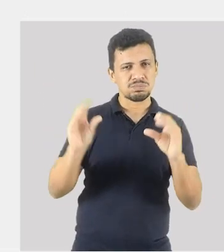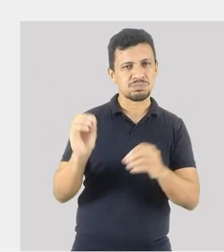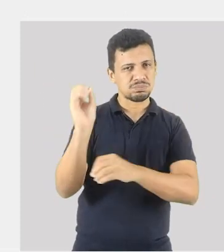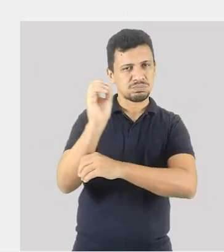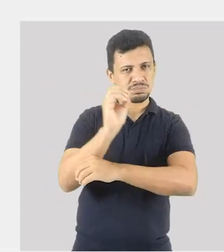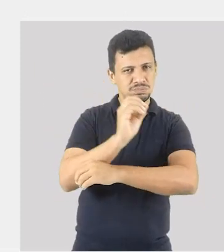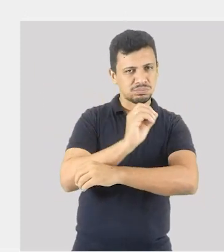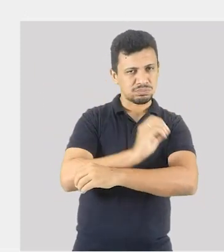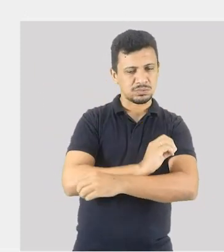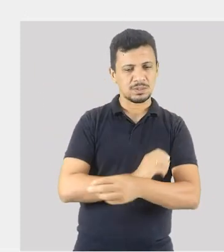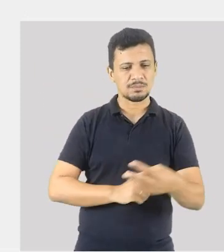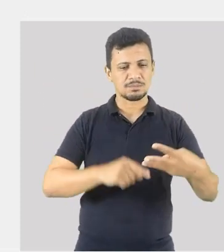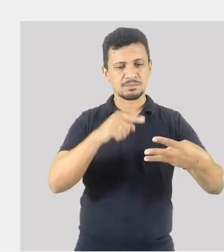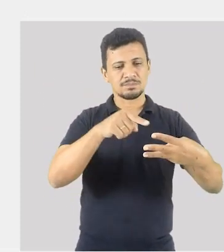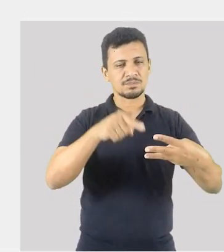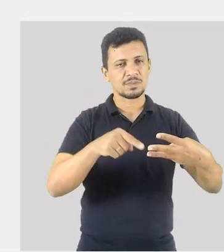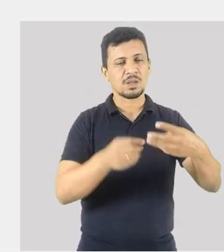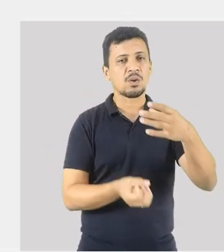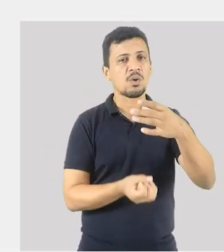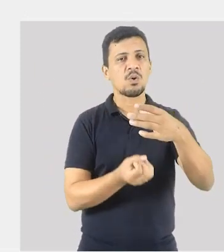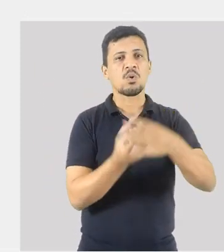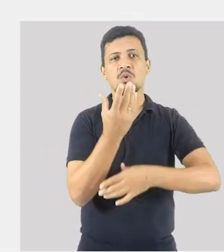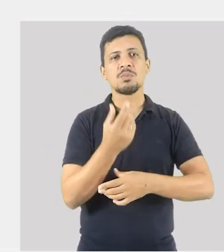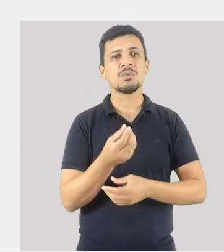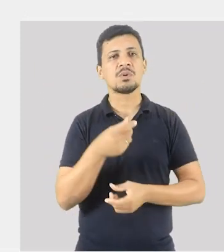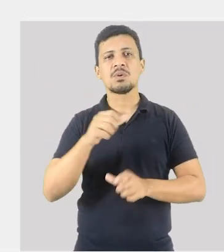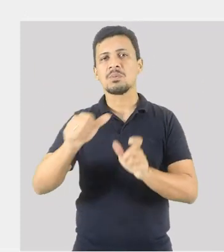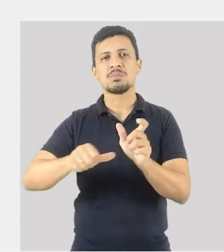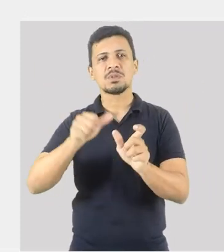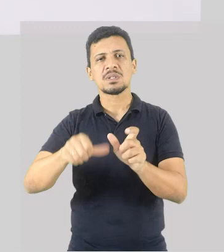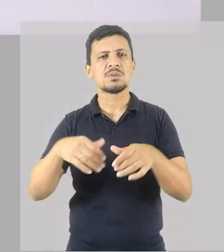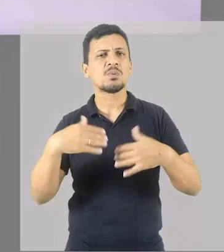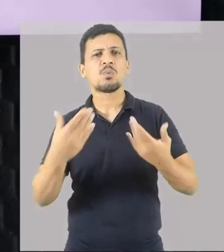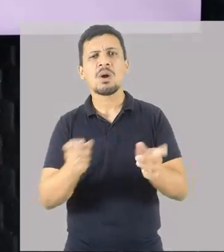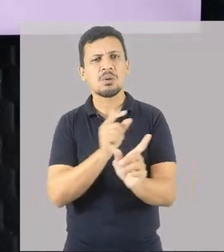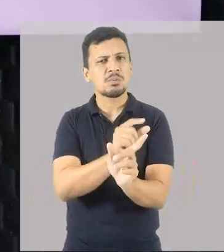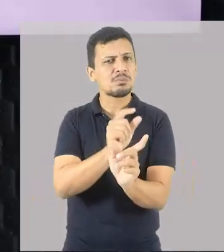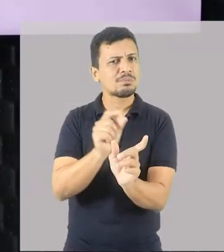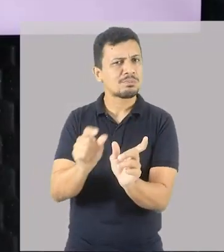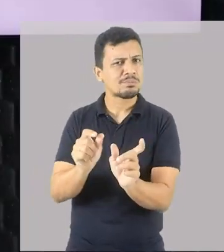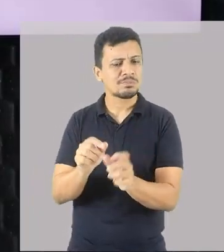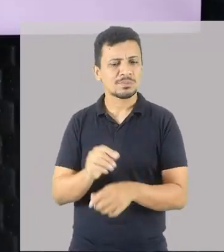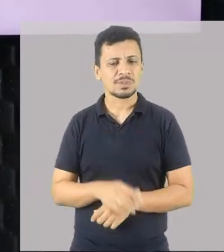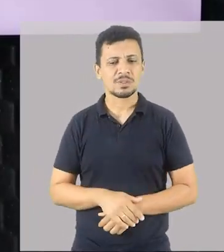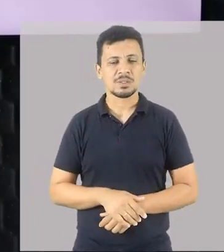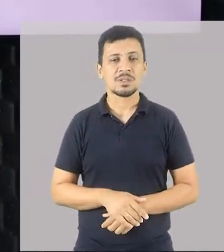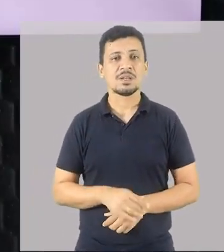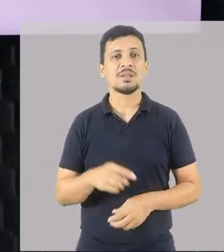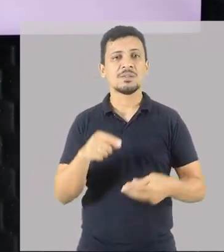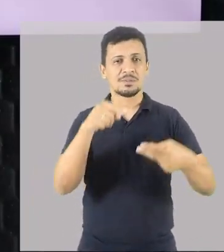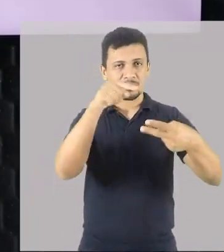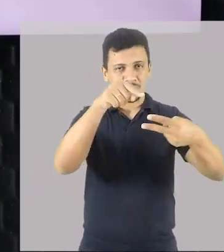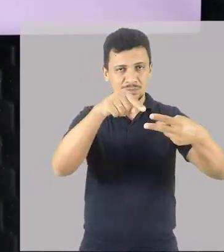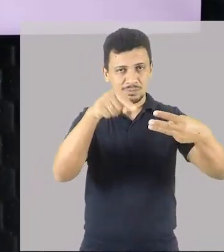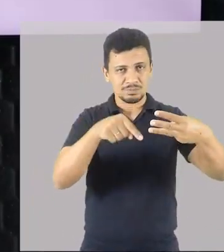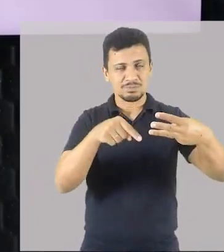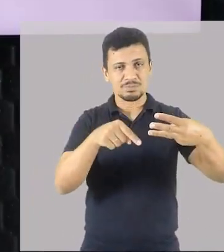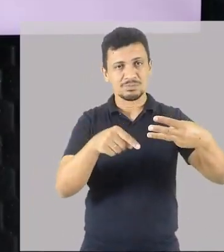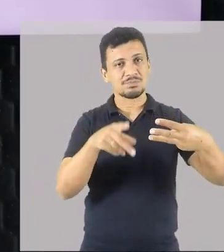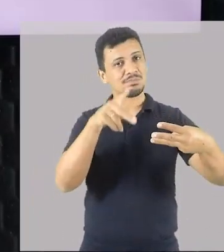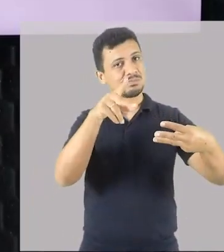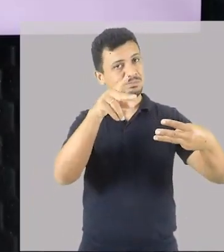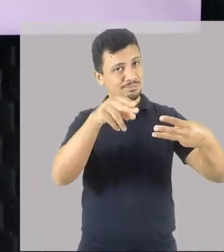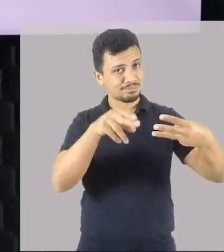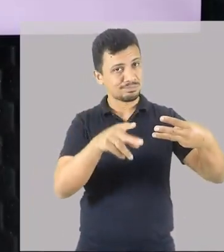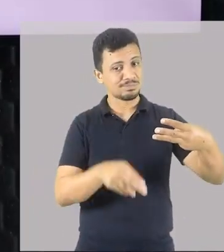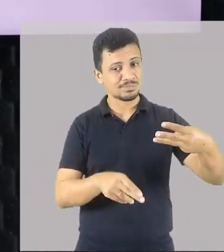palavras dadas são formadas pelo processo de... Todas as três estão no mesmo processo, tá? Porque ele só me dá uma opção